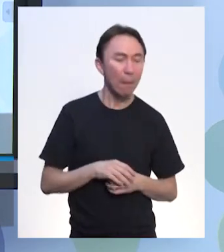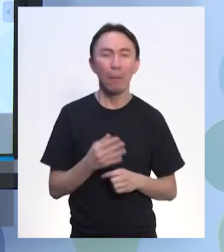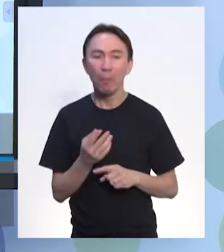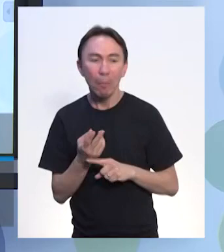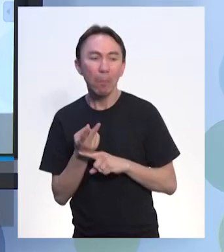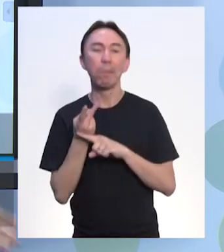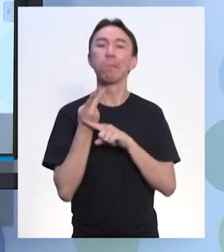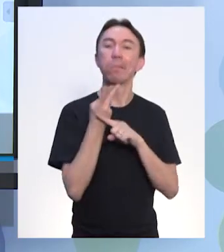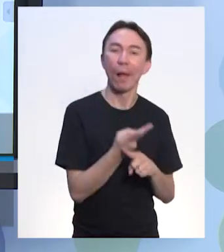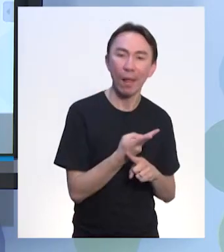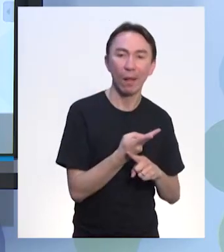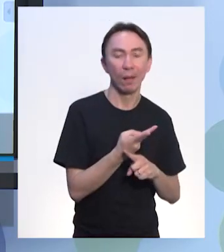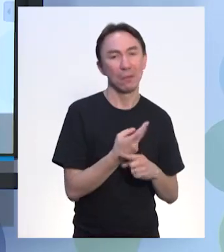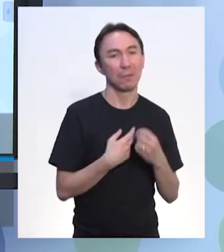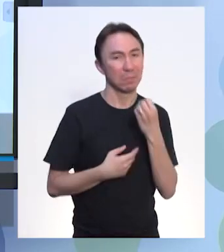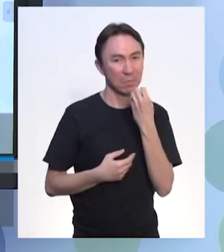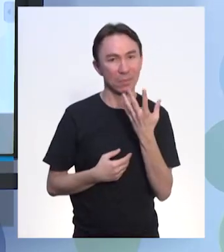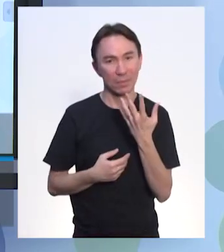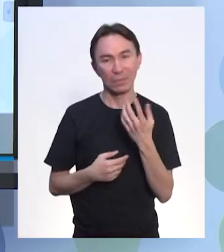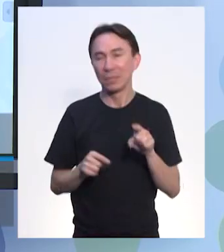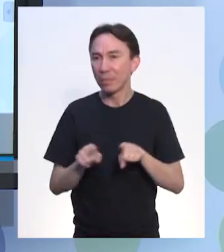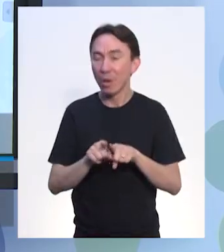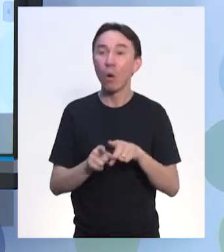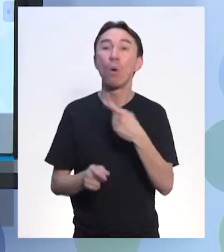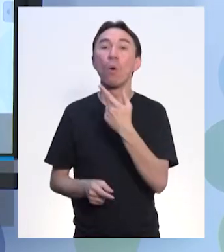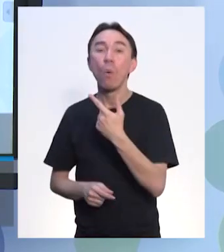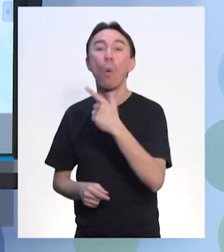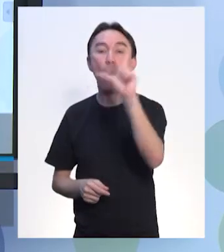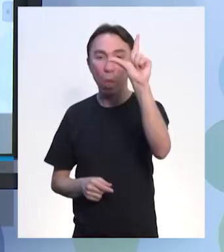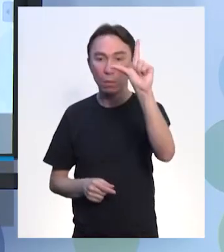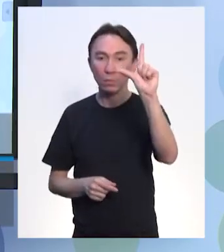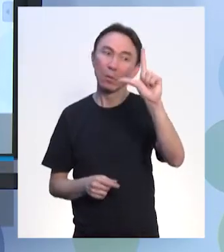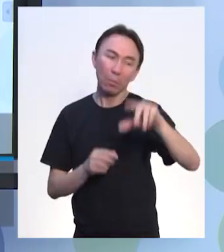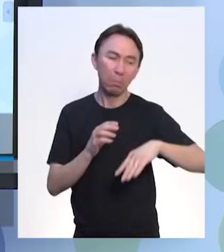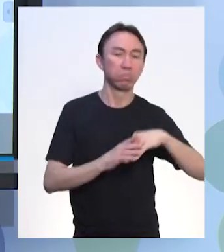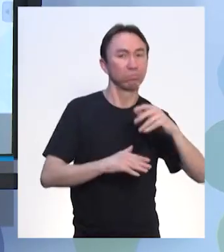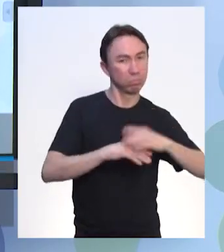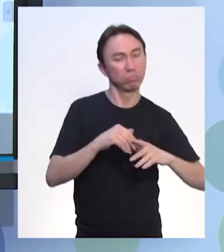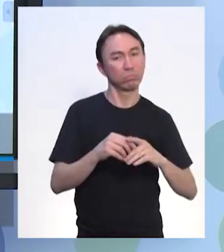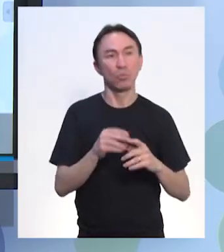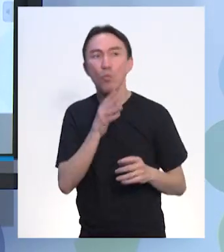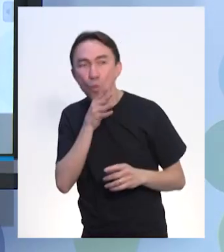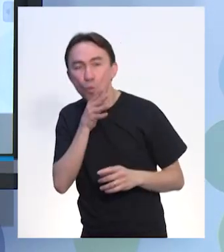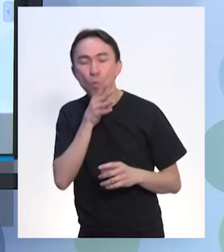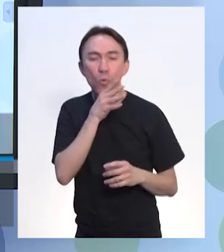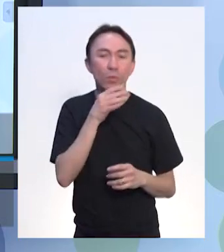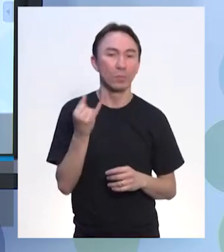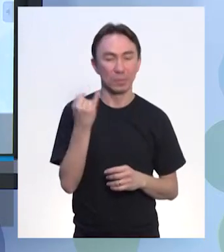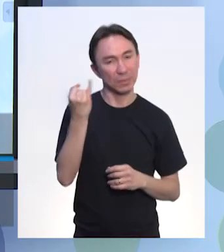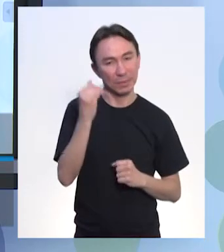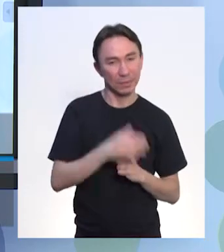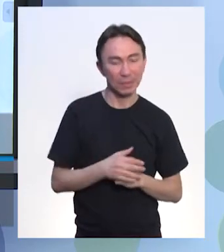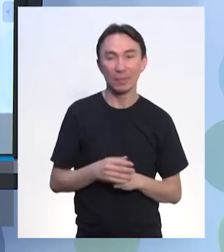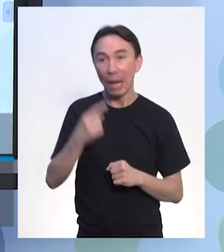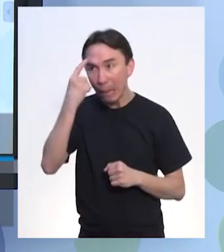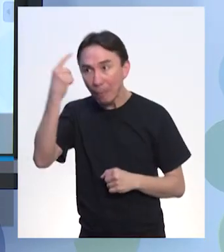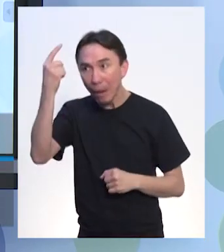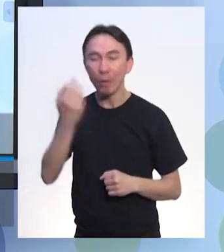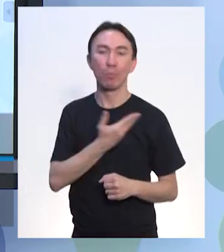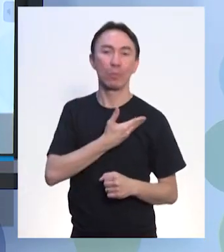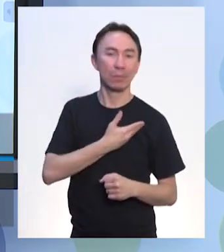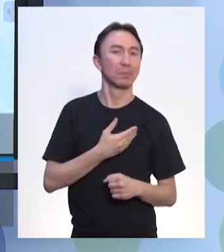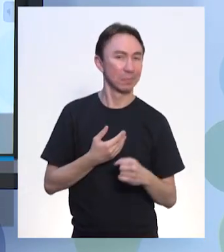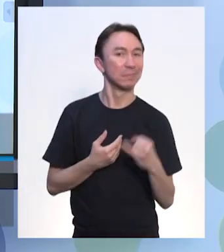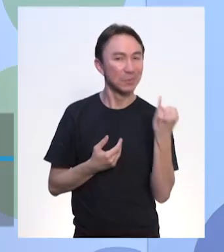é proibido, a gente só precisa conhecer outras práticas também, mas é isso mesmo. E esse fator de você lembrar dos seus amigos aí é muito bacana também.